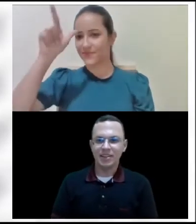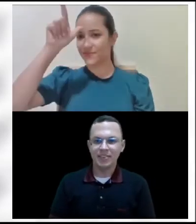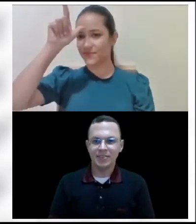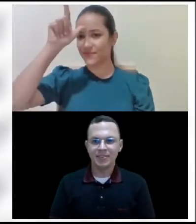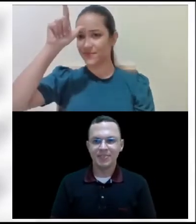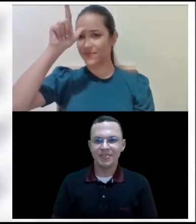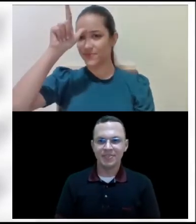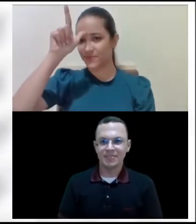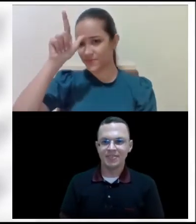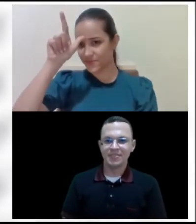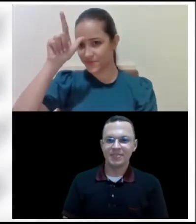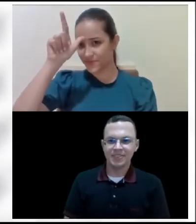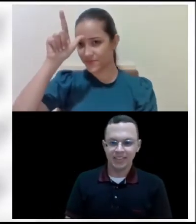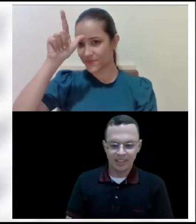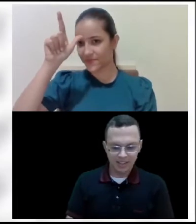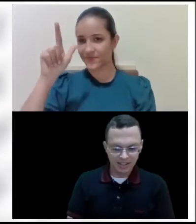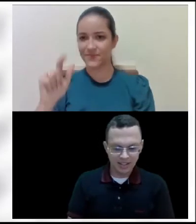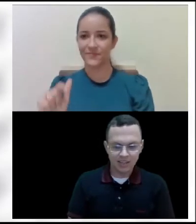Alemanha.